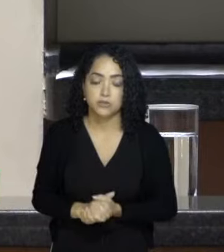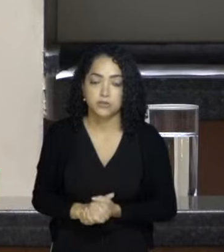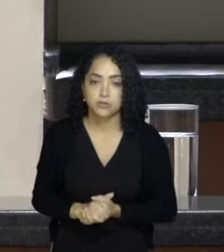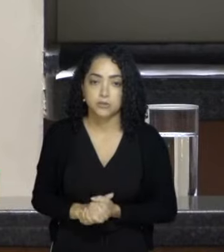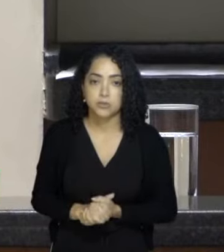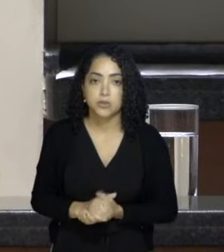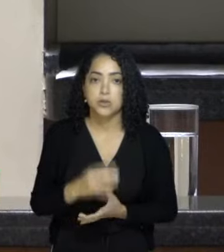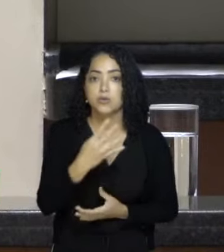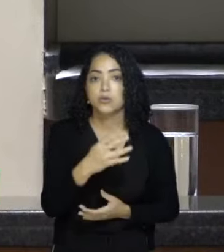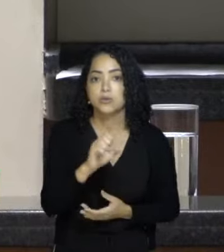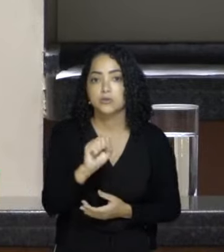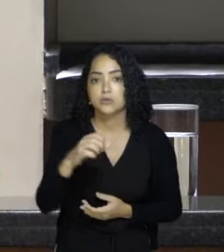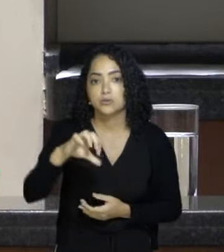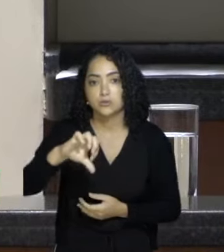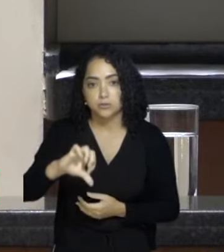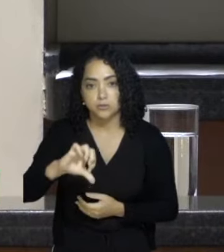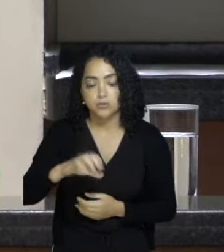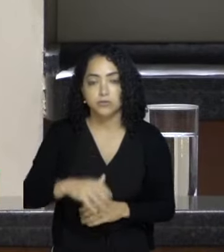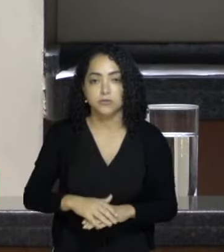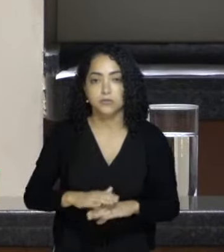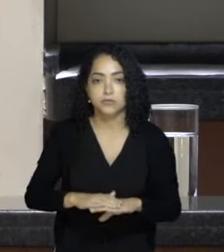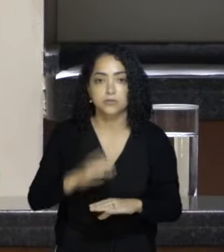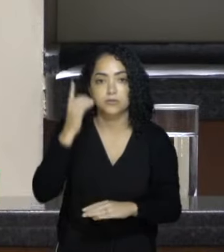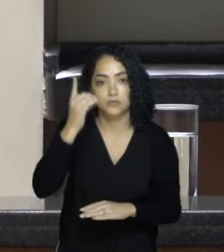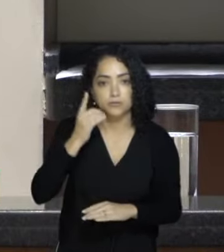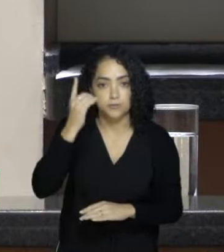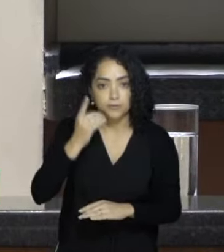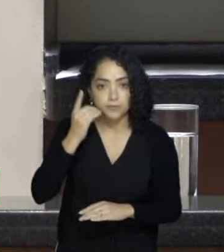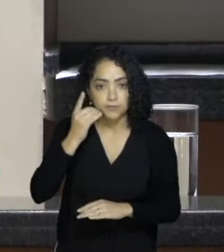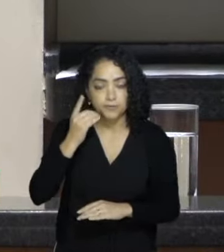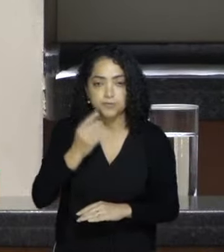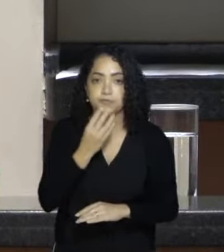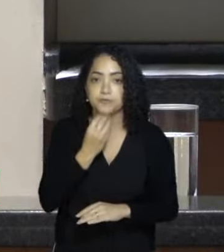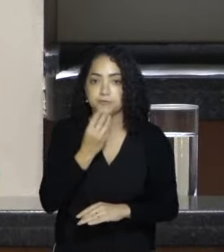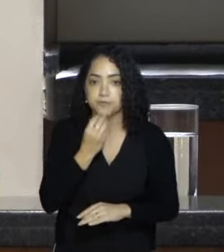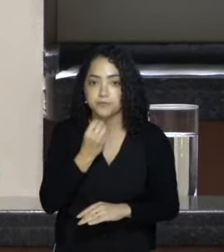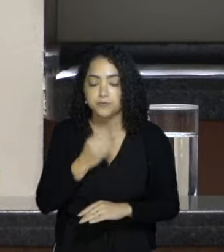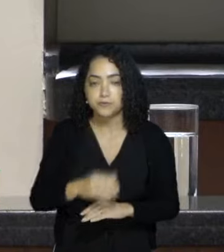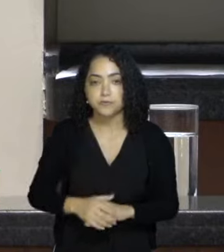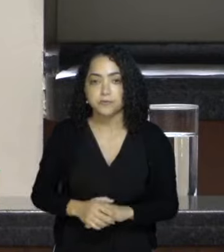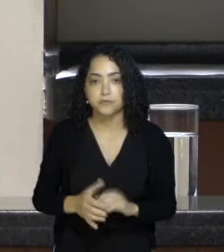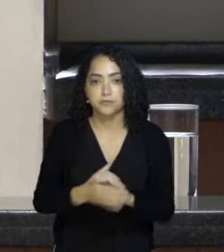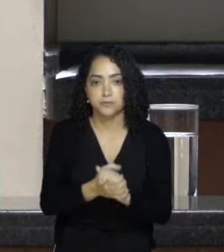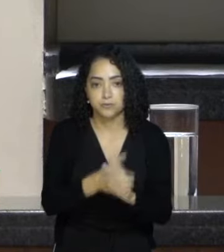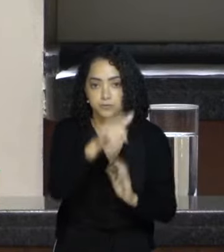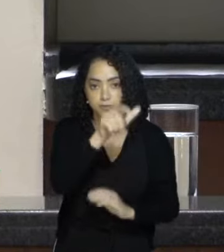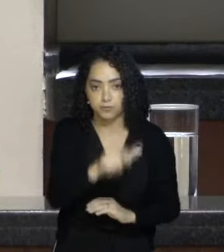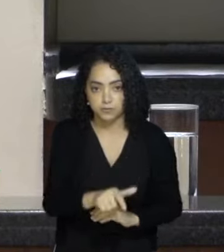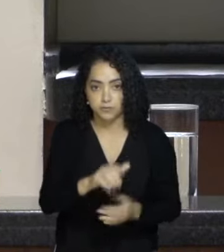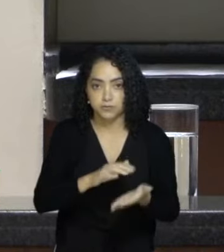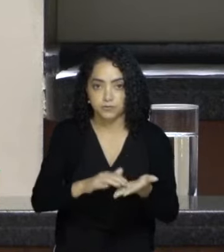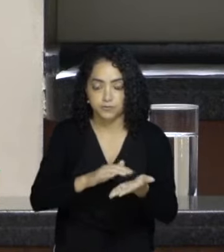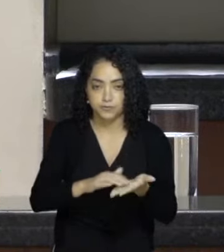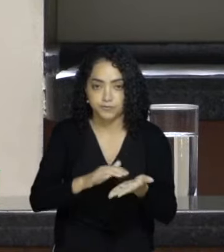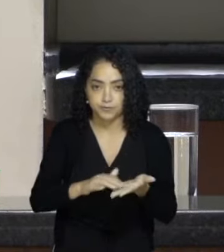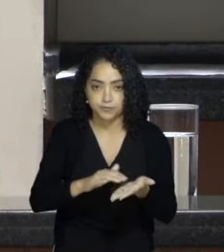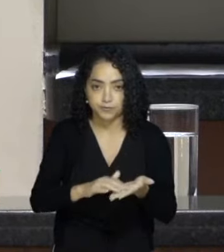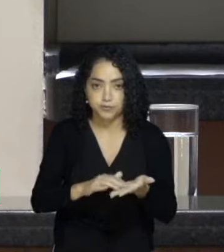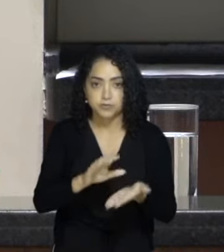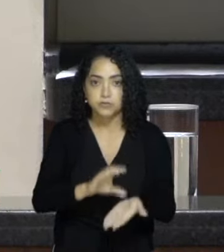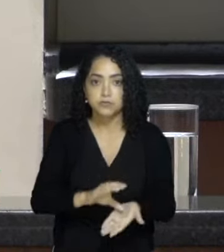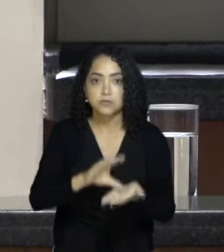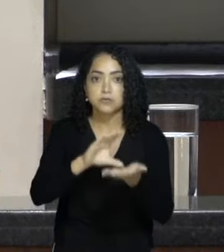Moção 489-2023, autoria do deputado Marquito, manifestando aplausos à Secretaria Executiva do Conselho